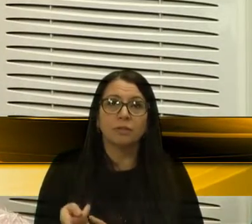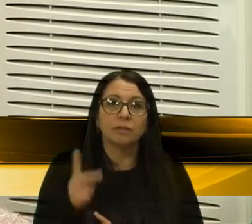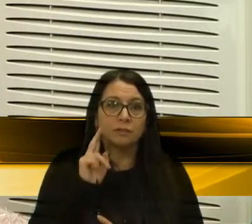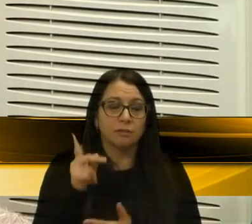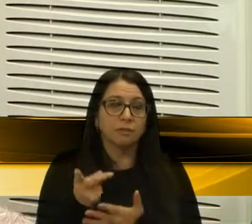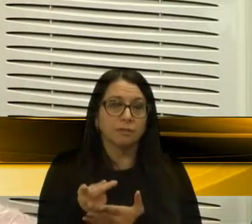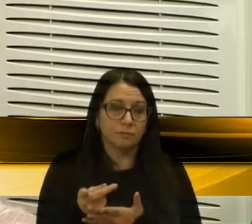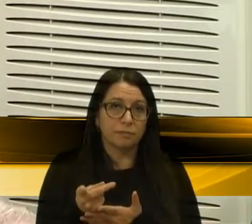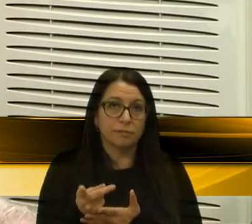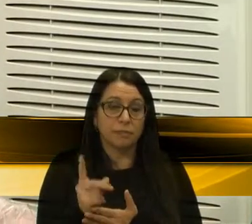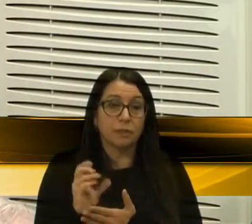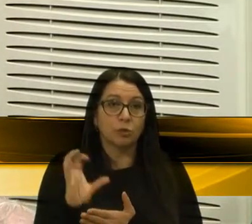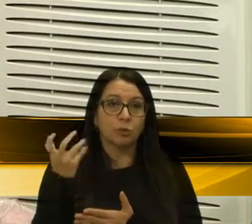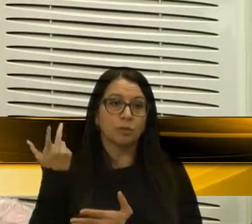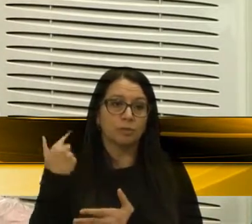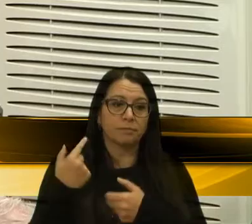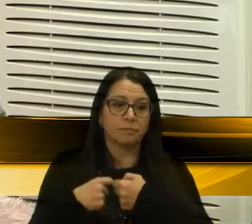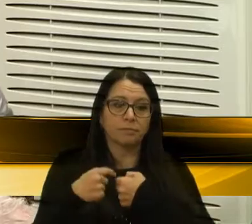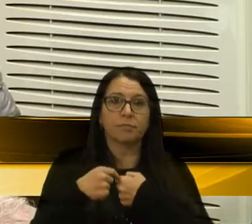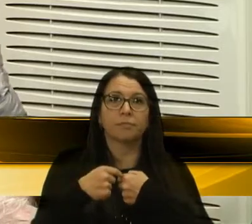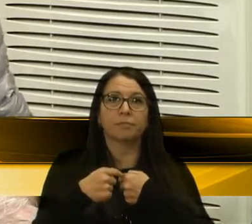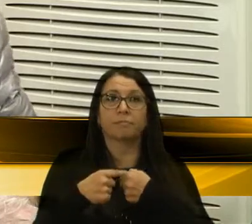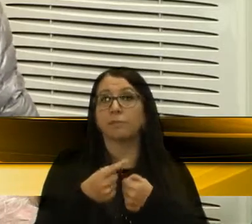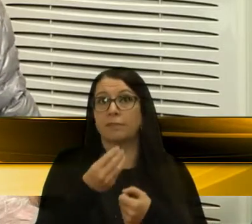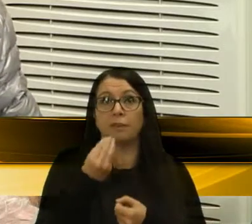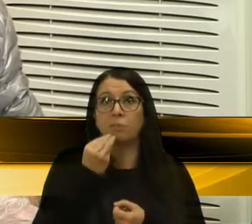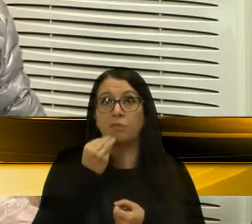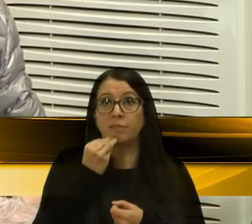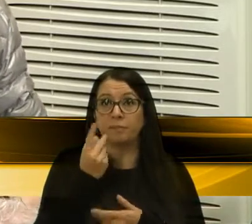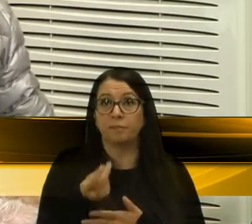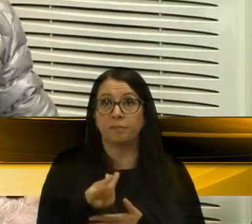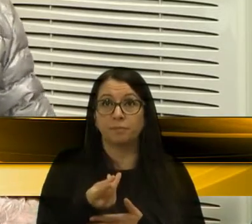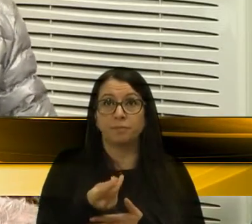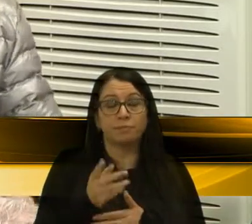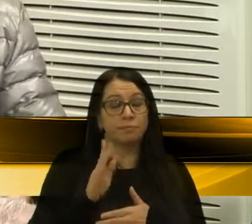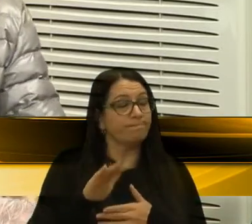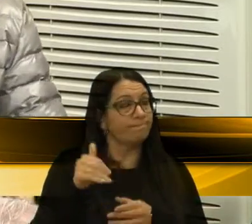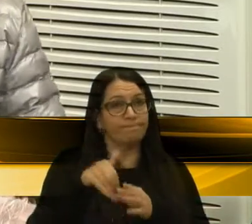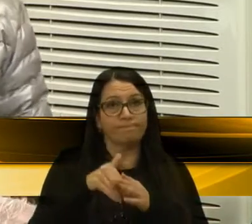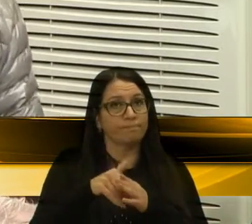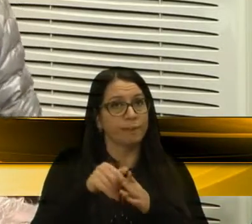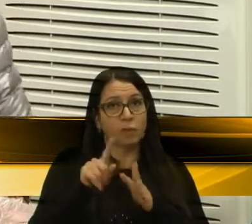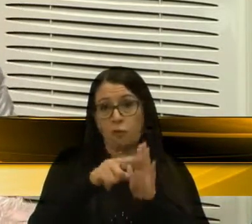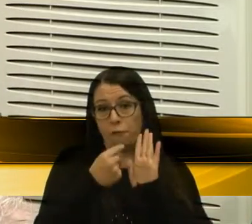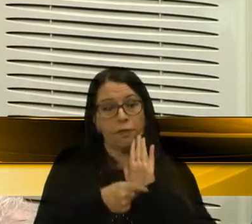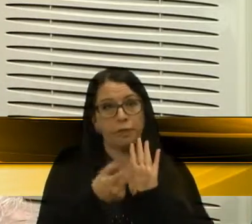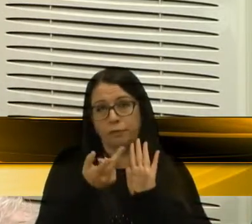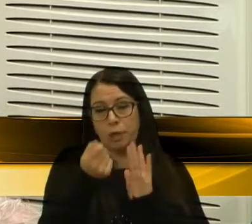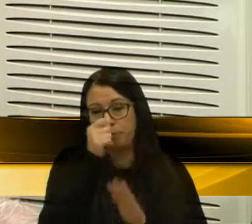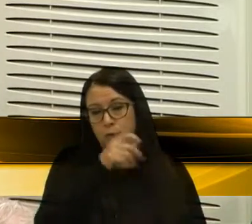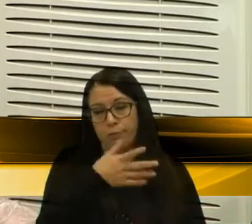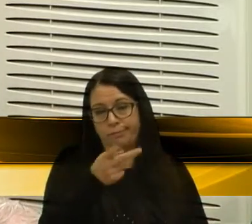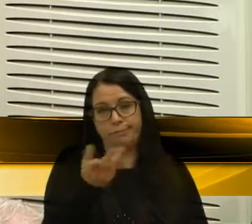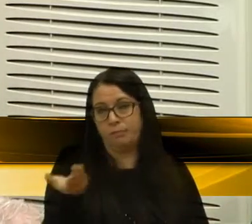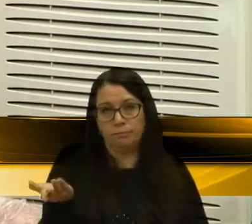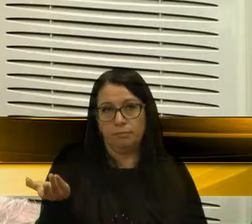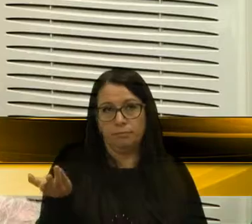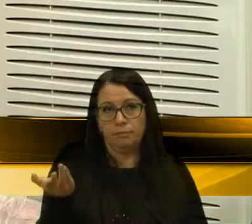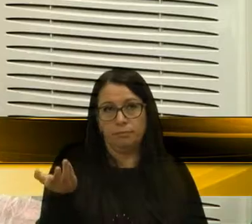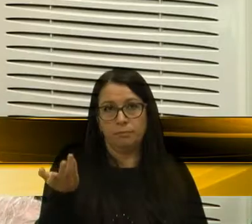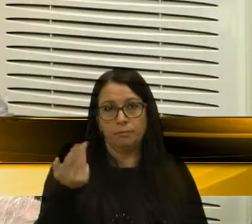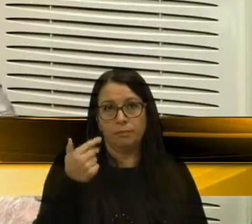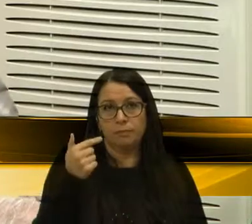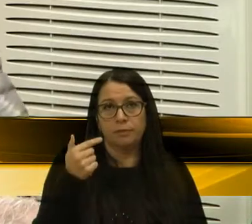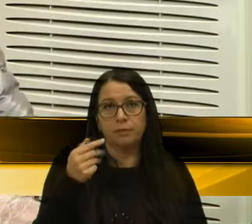vem acontecendo com a cidade é óbvio que eu jamais votaria a favor de um veto decisão veta absurdo desses as questões